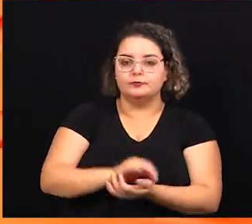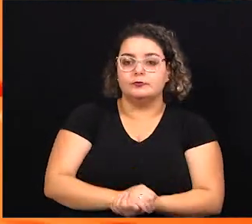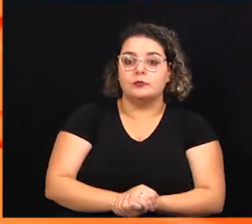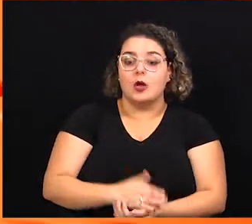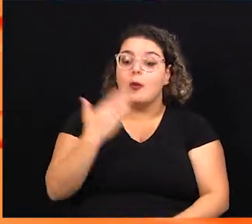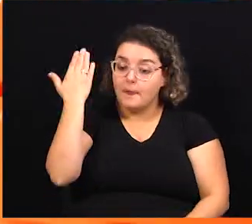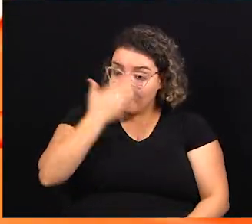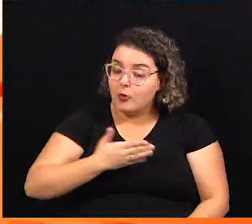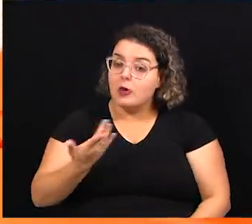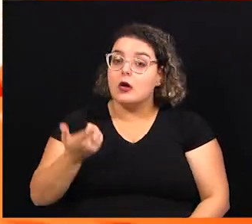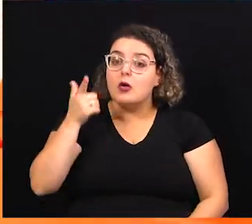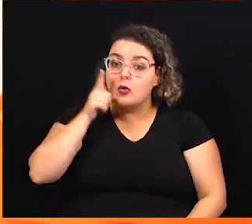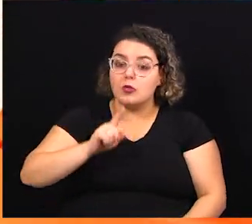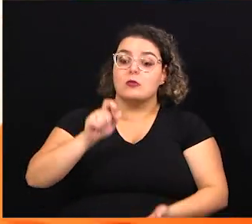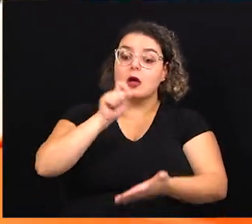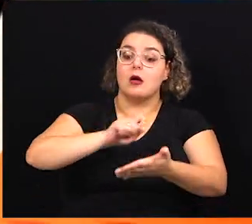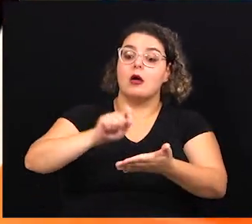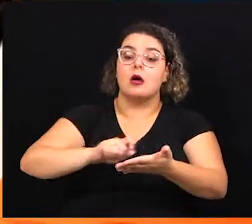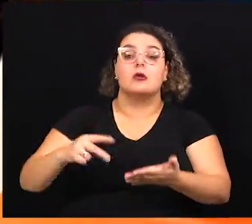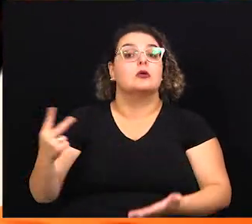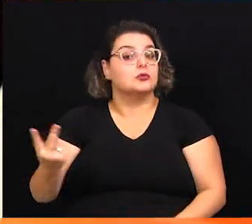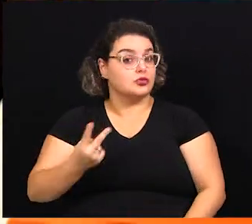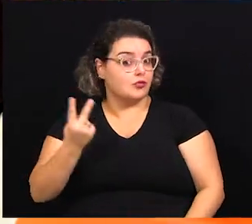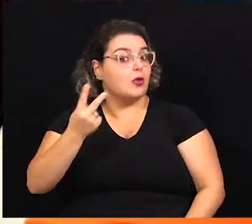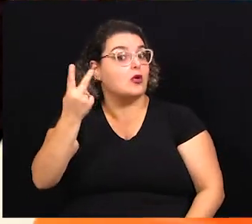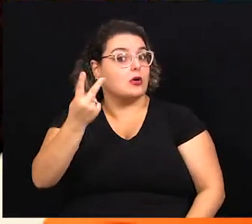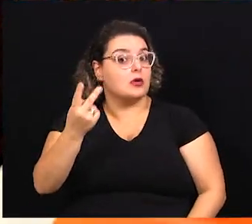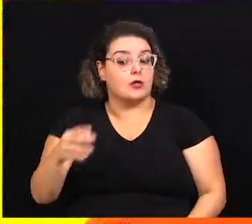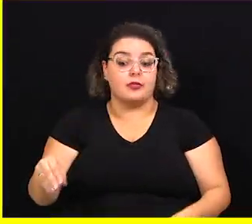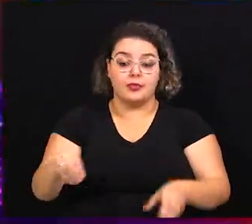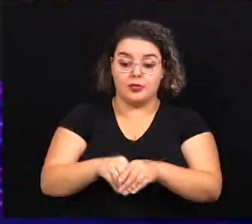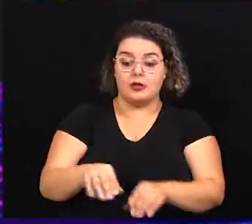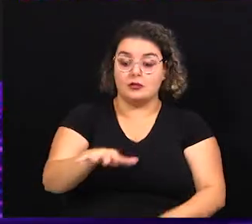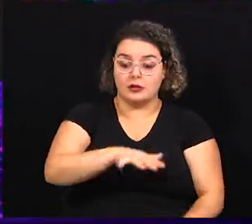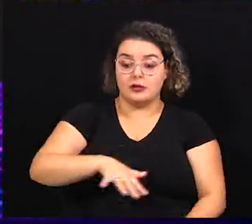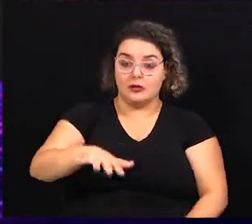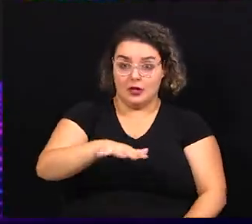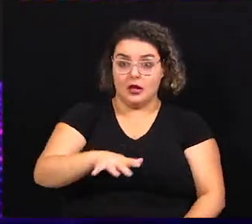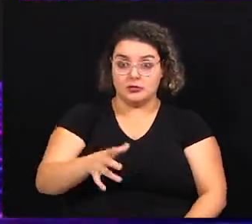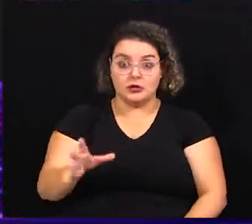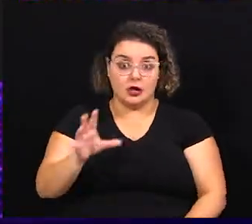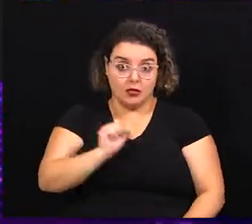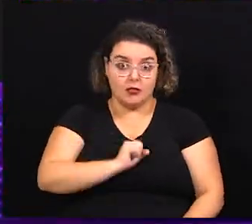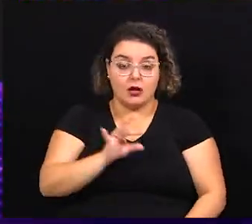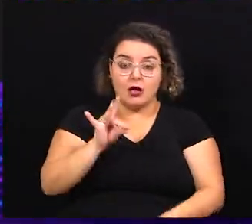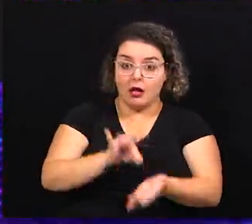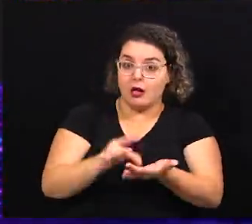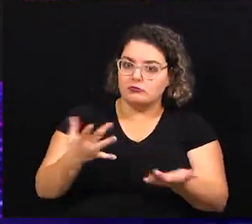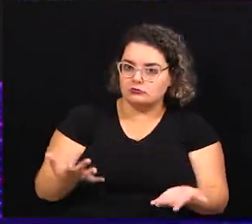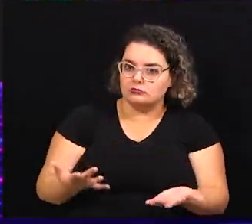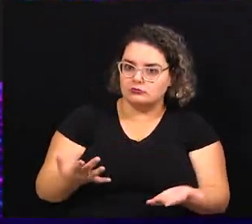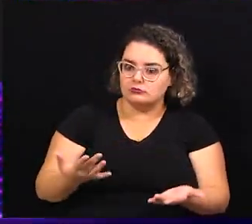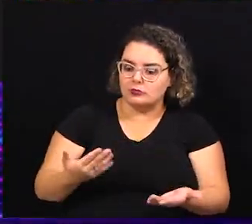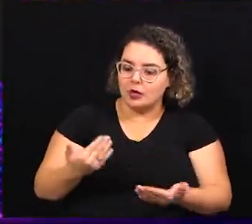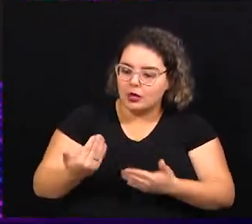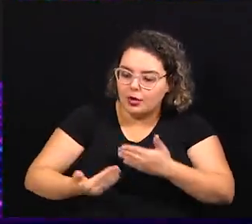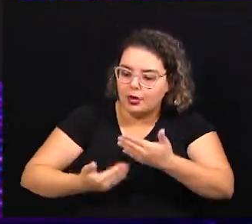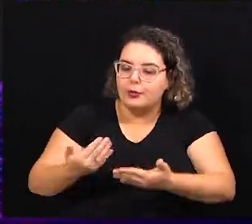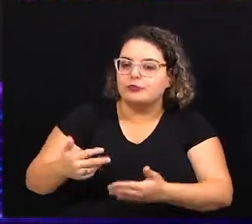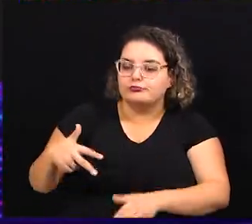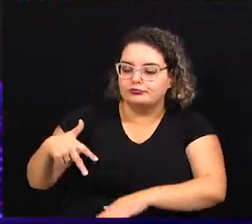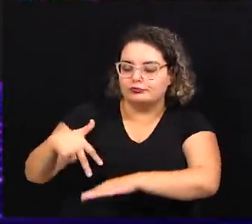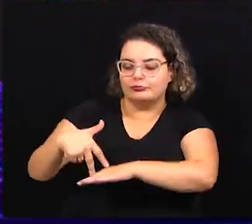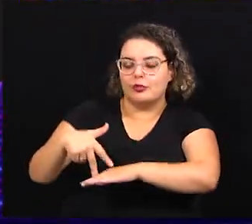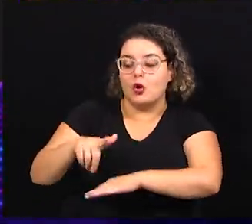dela provar que ela conseguiria escrever alguma coisa de valor dentro do gênero que ela gostava e real. Só que aqui tá, no meio do caminho tinha um golpista,